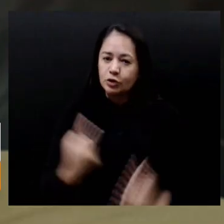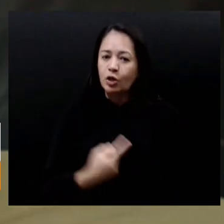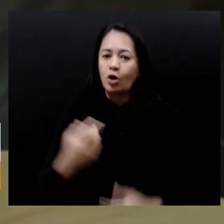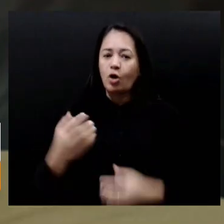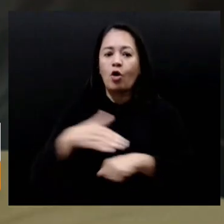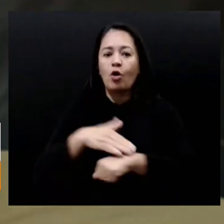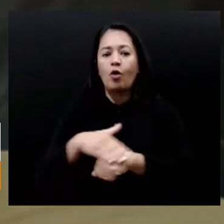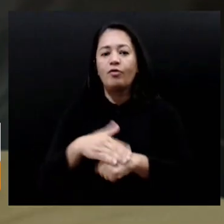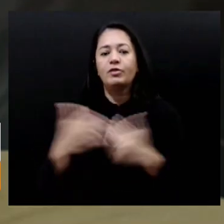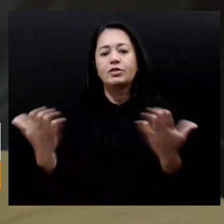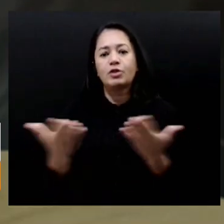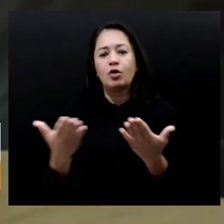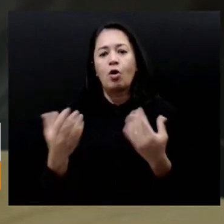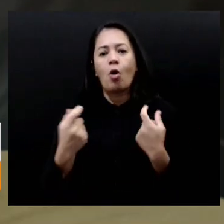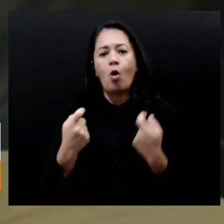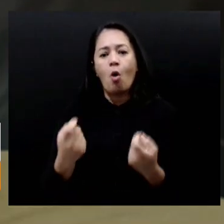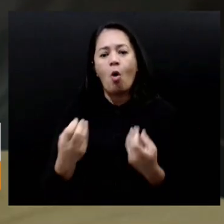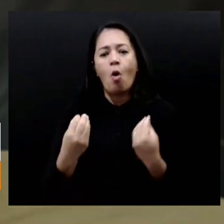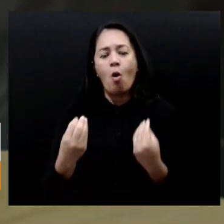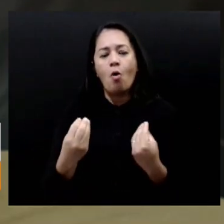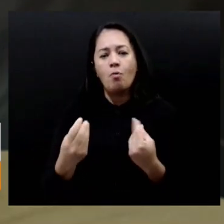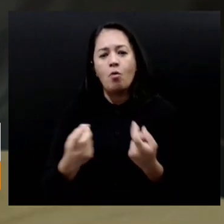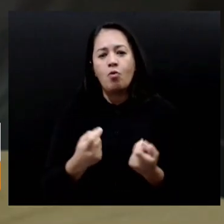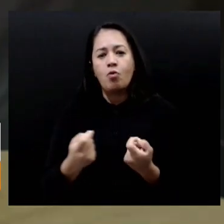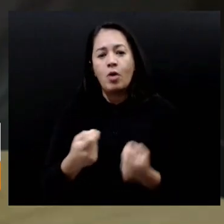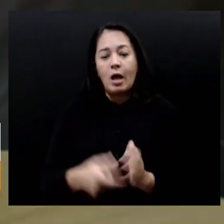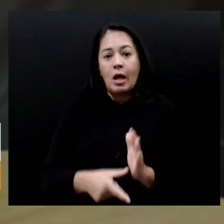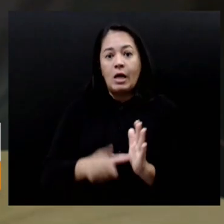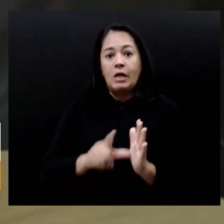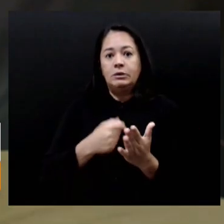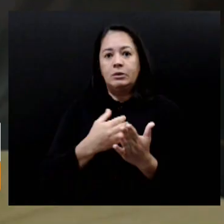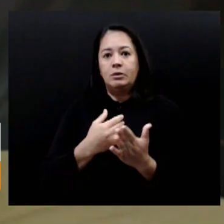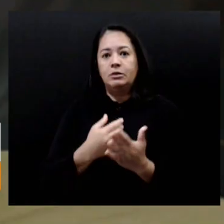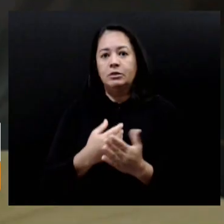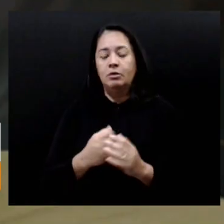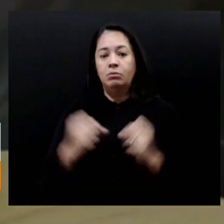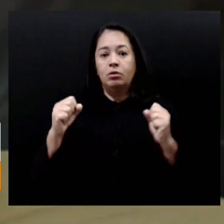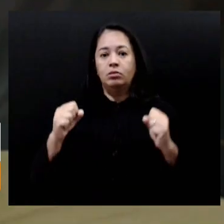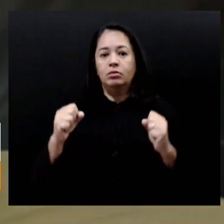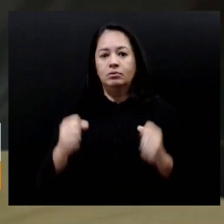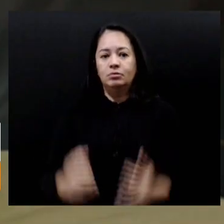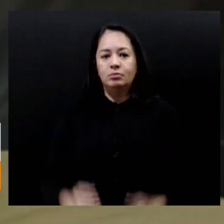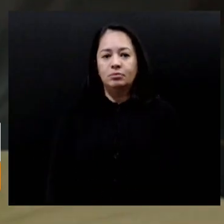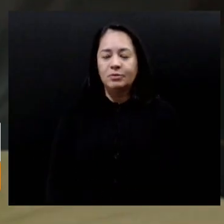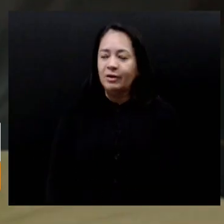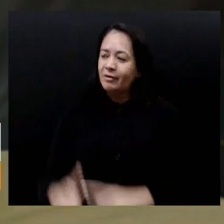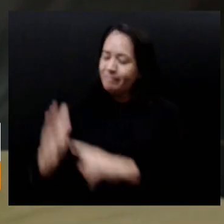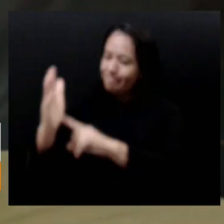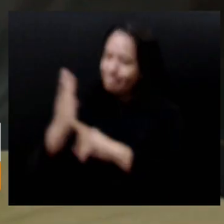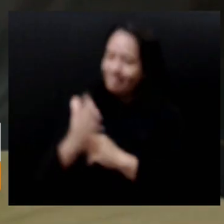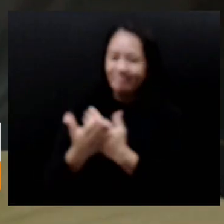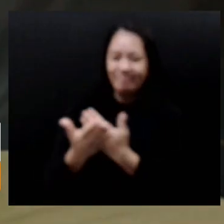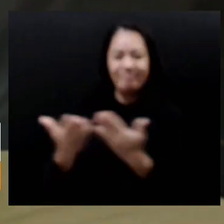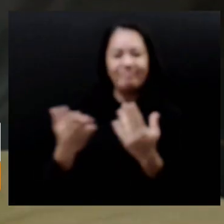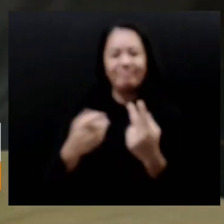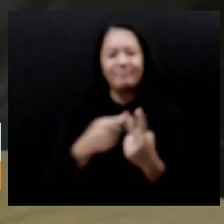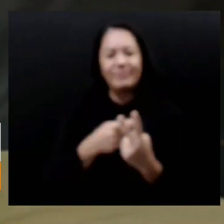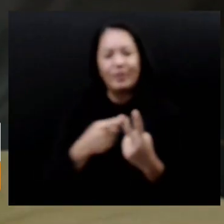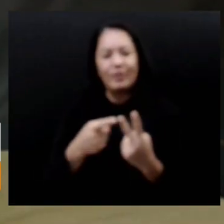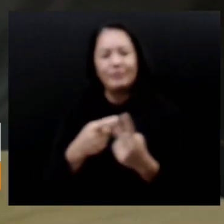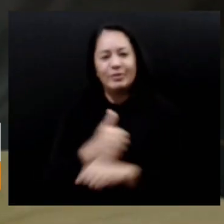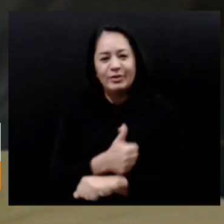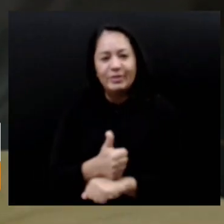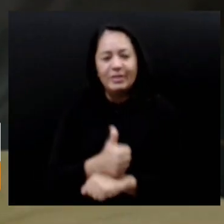controlar o impulso antes de explodir. Vamos pedir ajuda aos nossos profissionais, né? Para nos ajudar a entender melhor